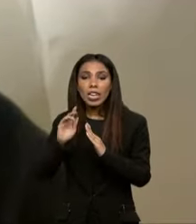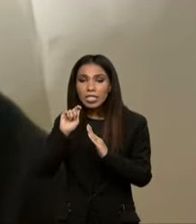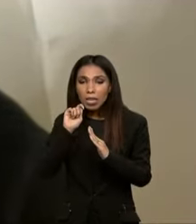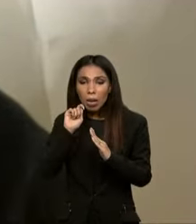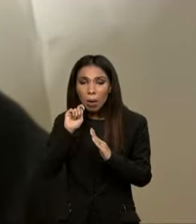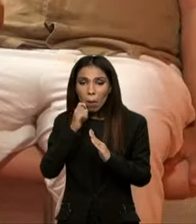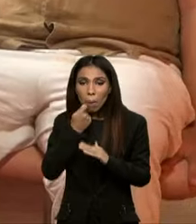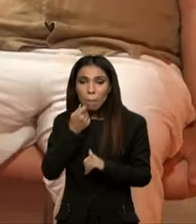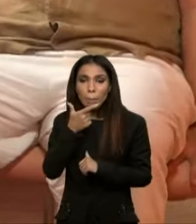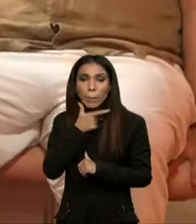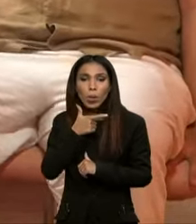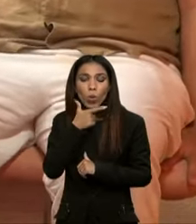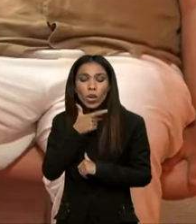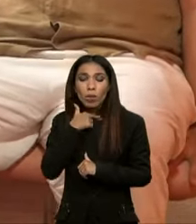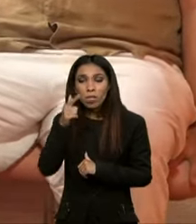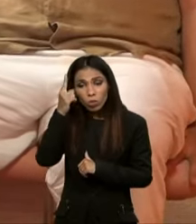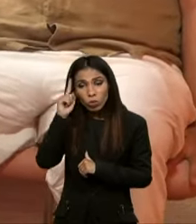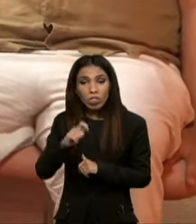sei fazer pão de queijo.